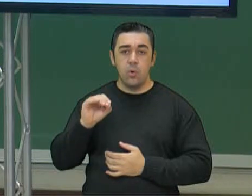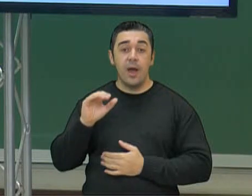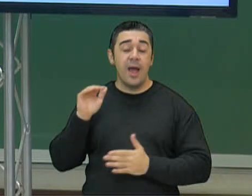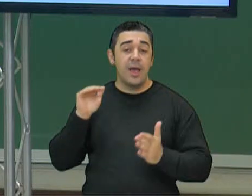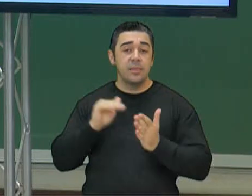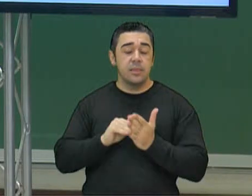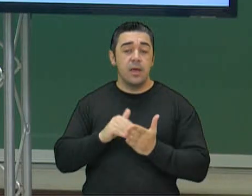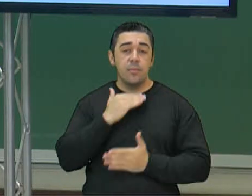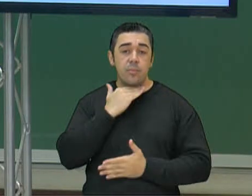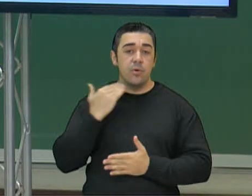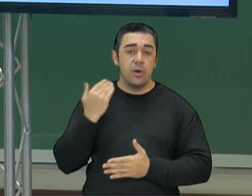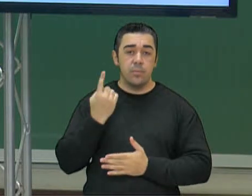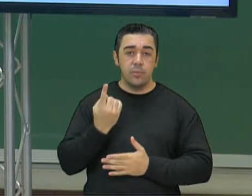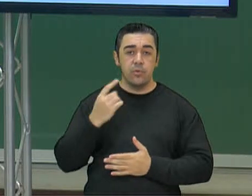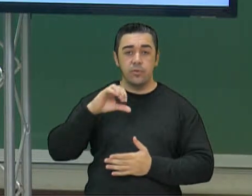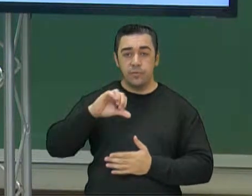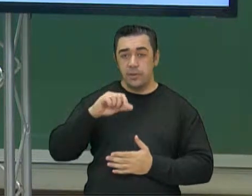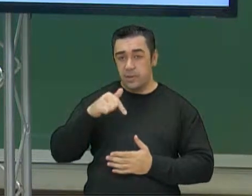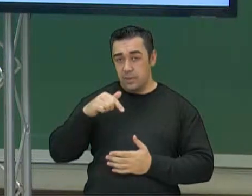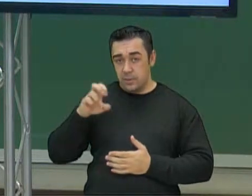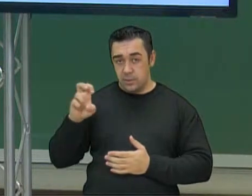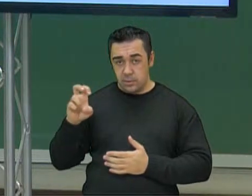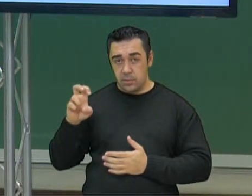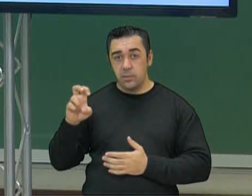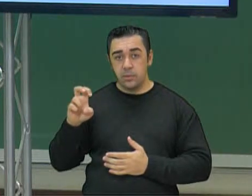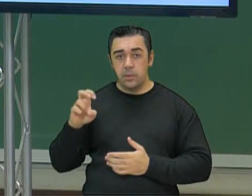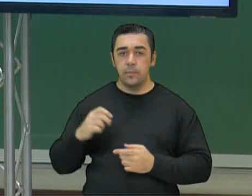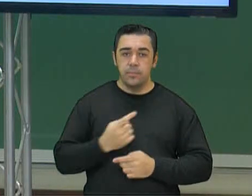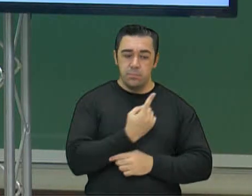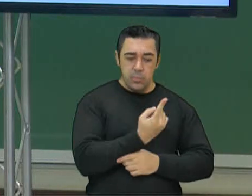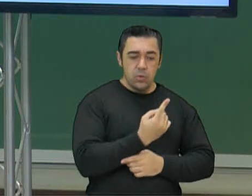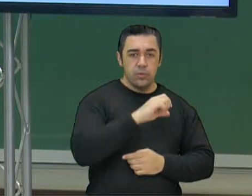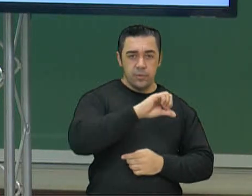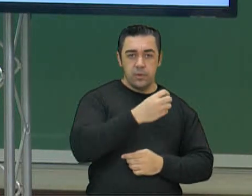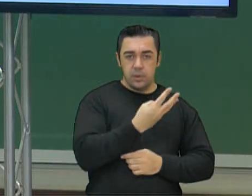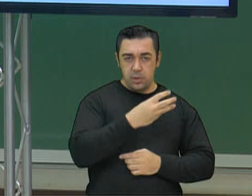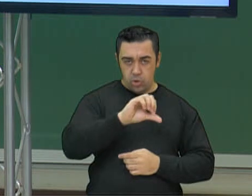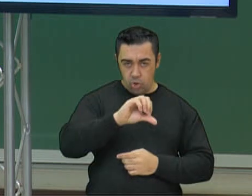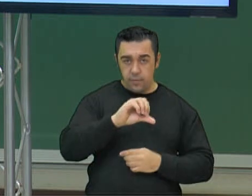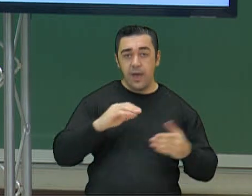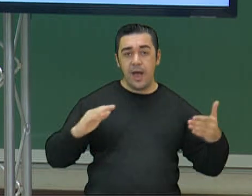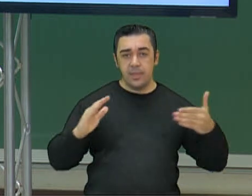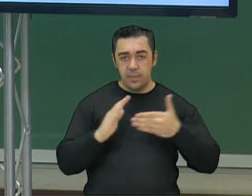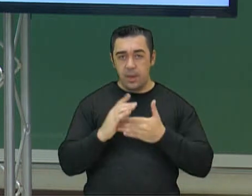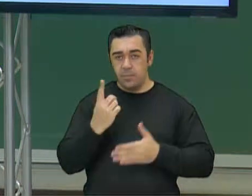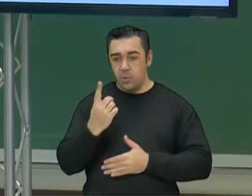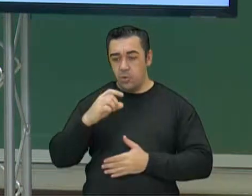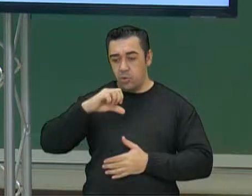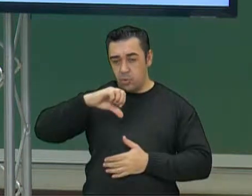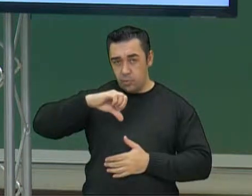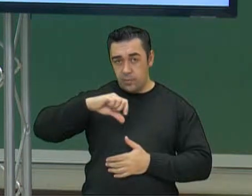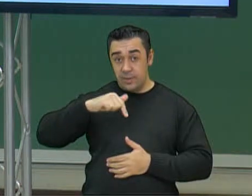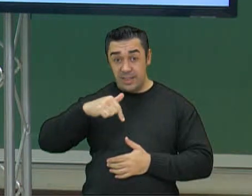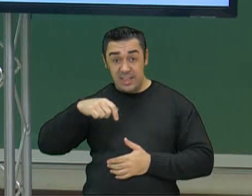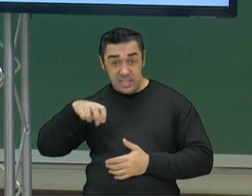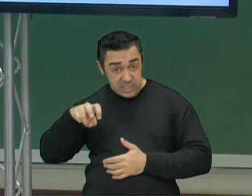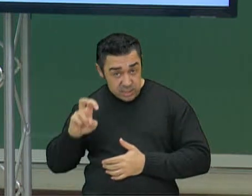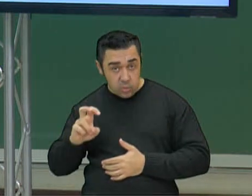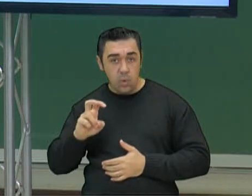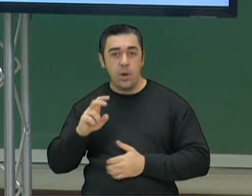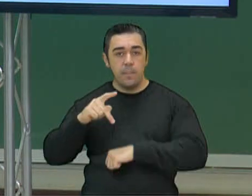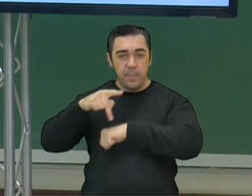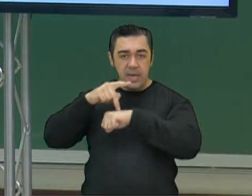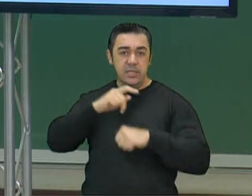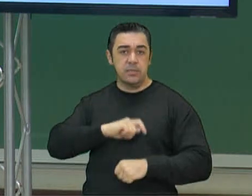em 1975. Então, em 1939, quando acabou a guerra, até 75, a Espanha foi governada